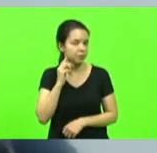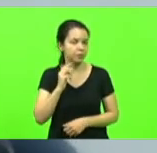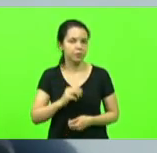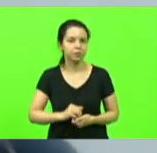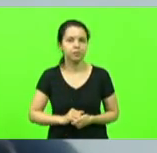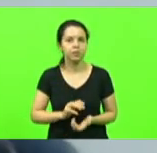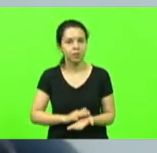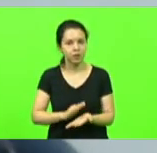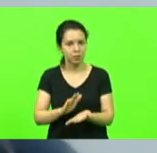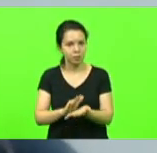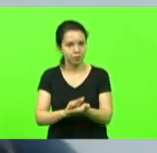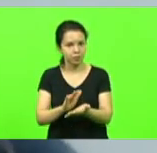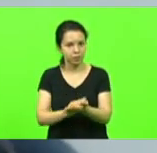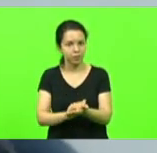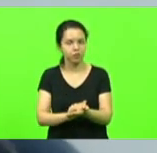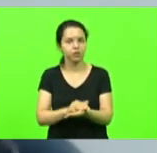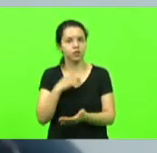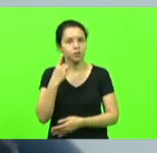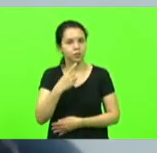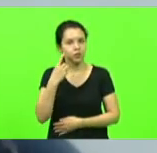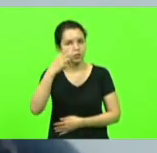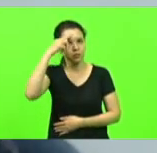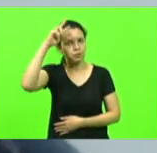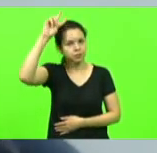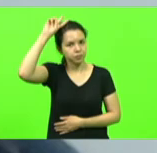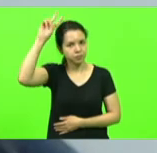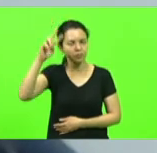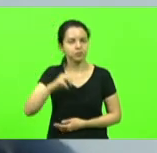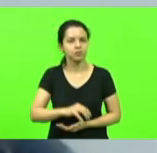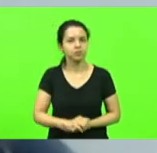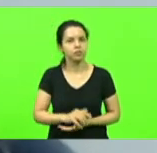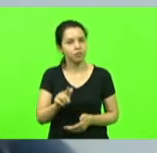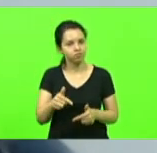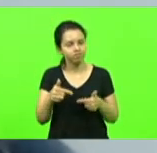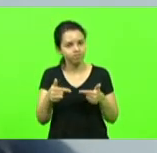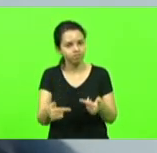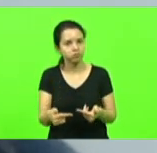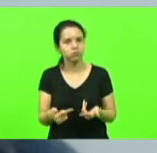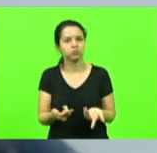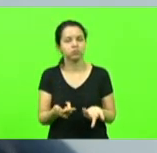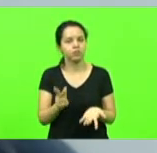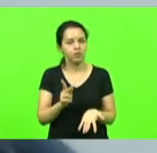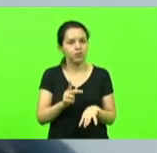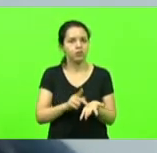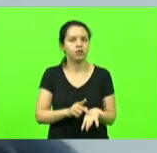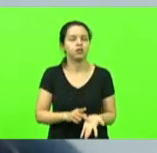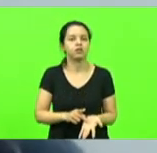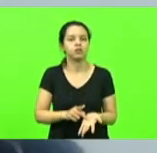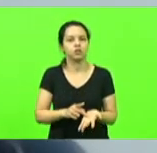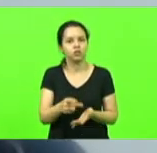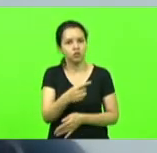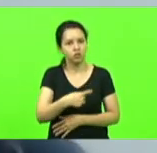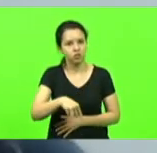Parabéns, deputado Vicente, por essa iniciativa. Realmente